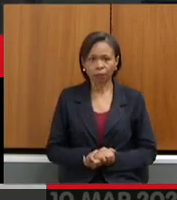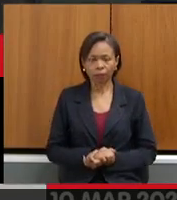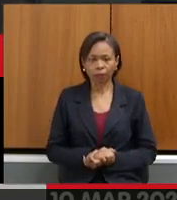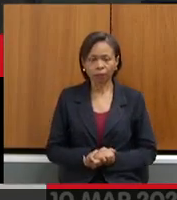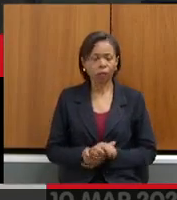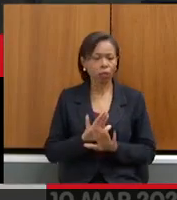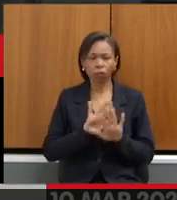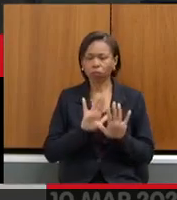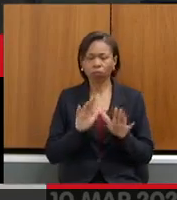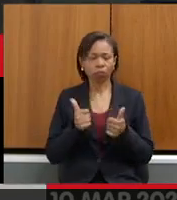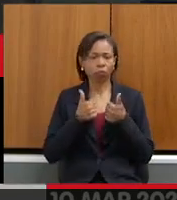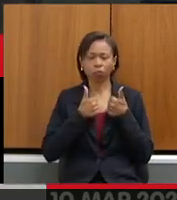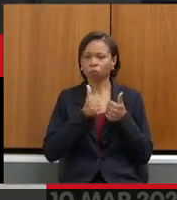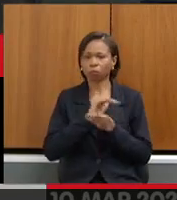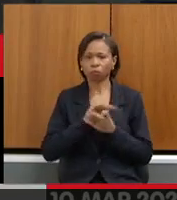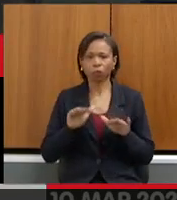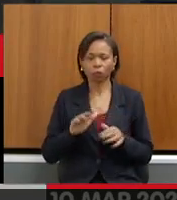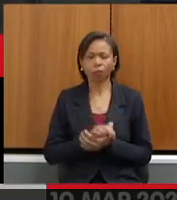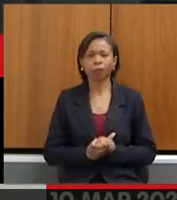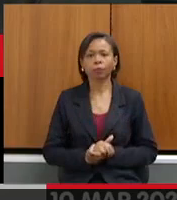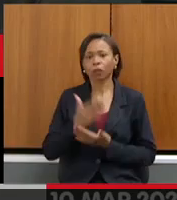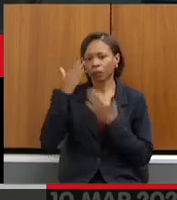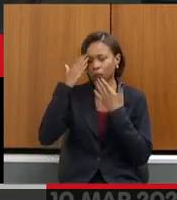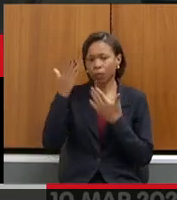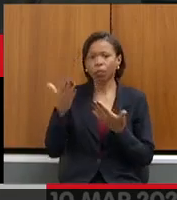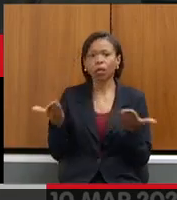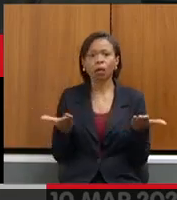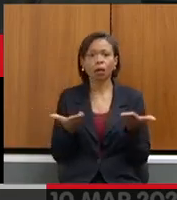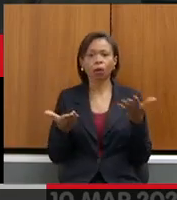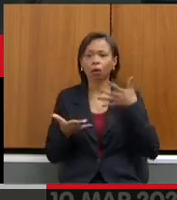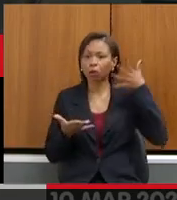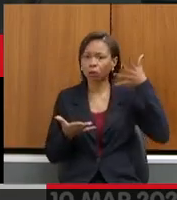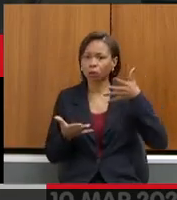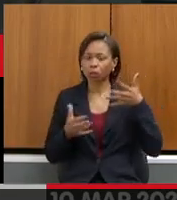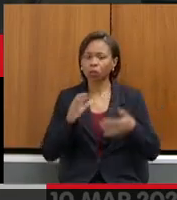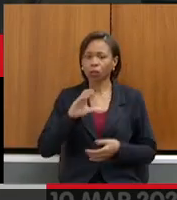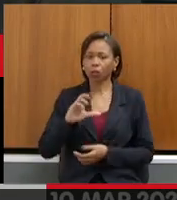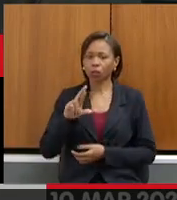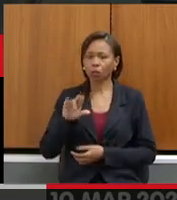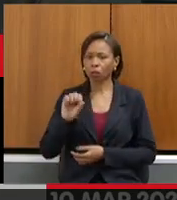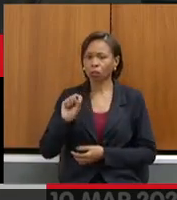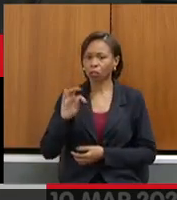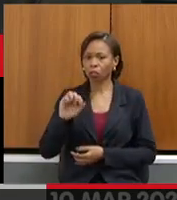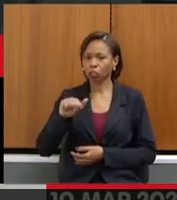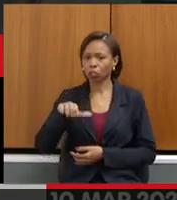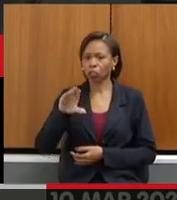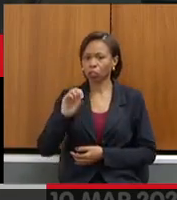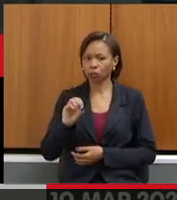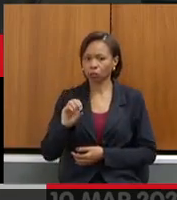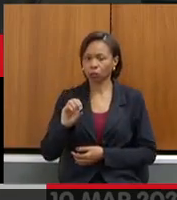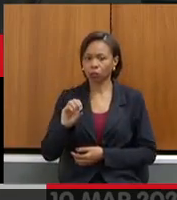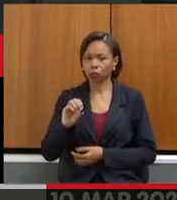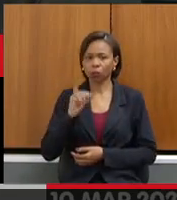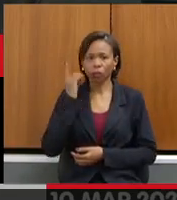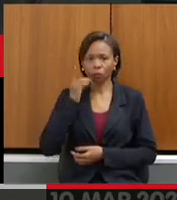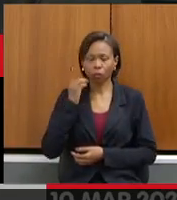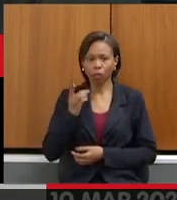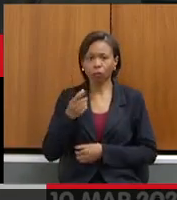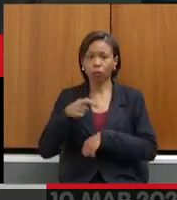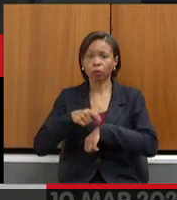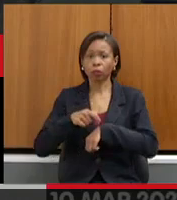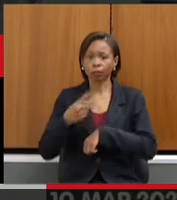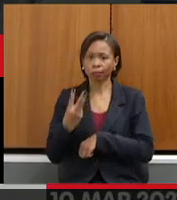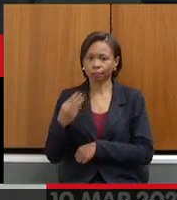Me Dou por satisfeito sobre os dentes Obrigado com a palavra deputado Cristiano Silveira com a palavra pelo